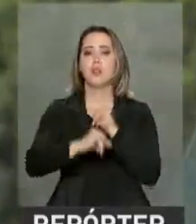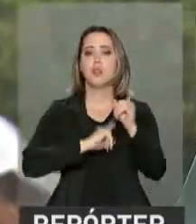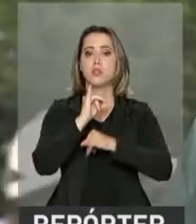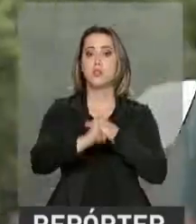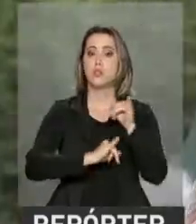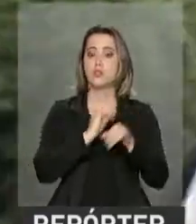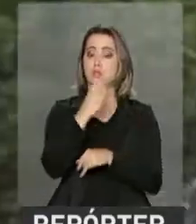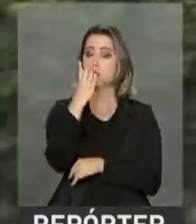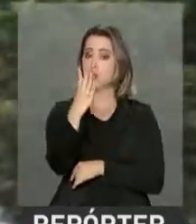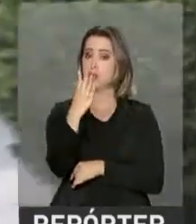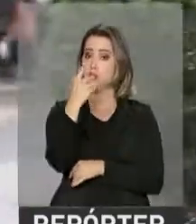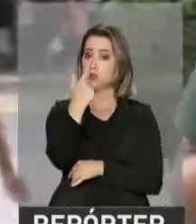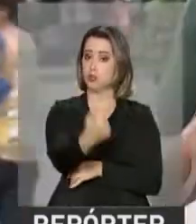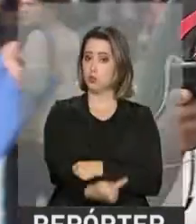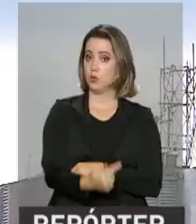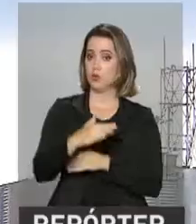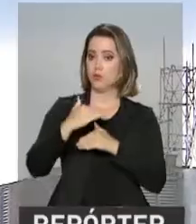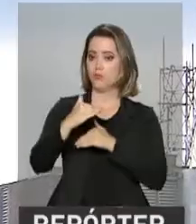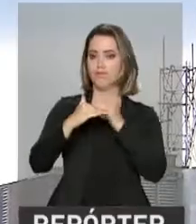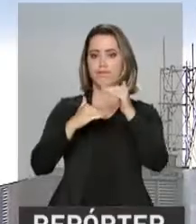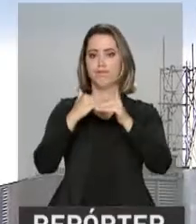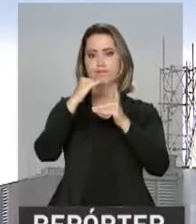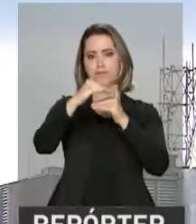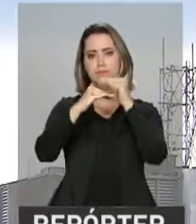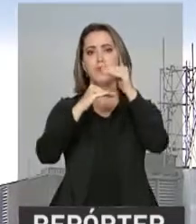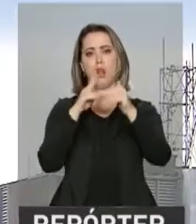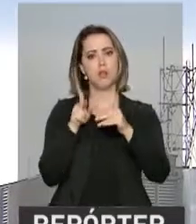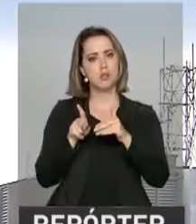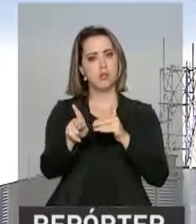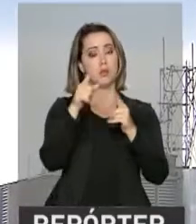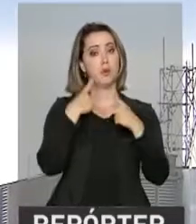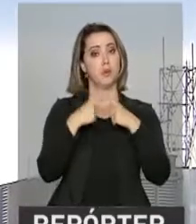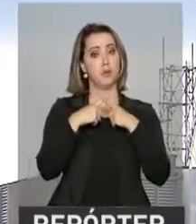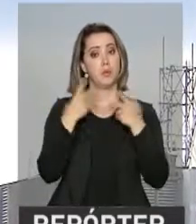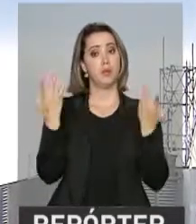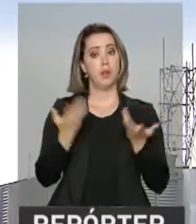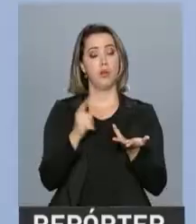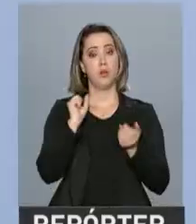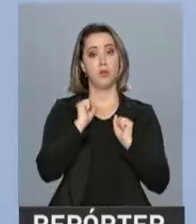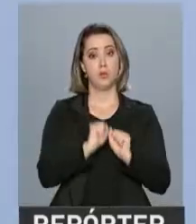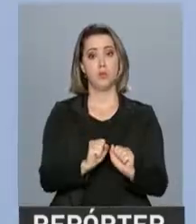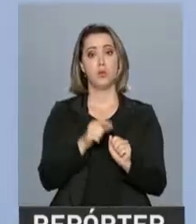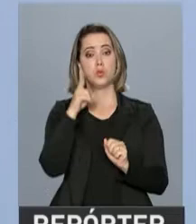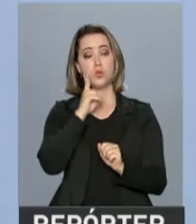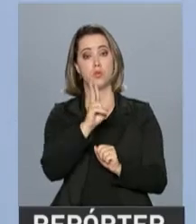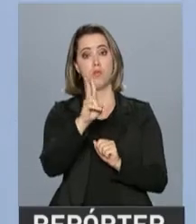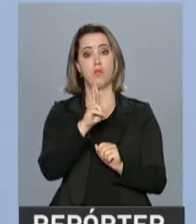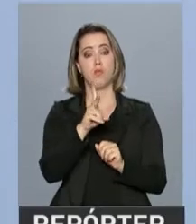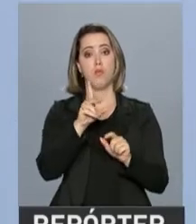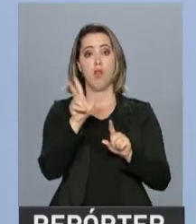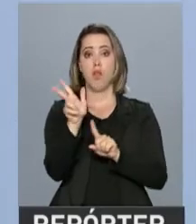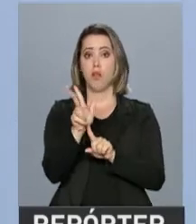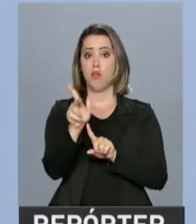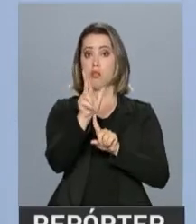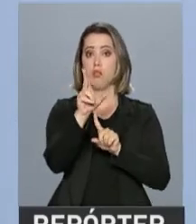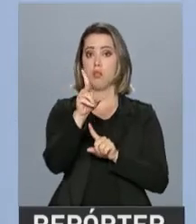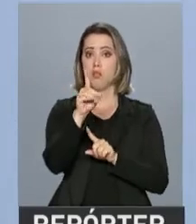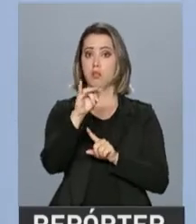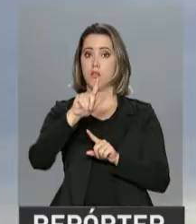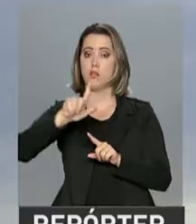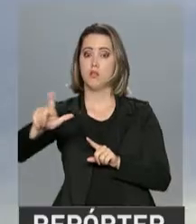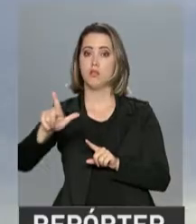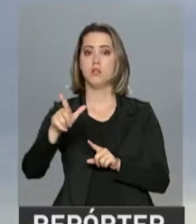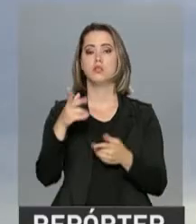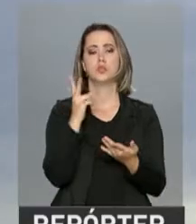crescer ainda mais nos próximos anos é que as operadoras vão poder usar a frequência da tv analógica para o serviço de internet